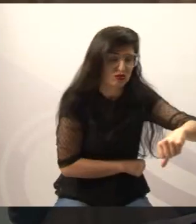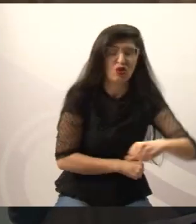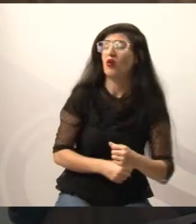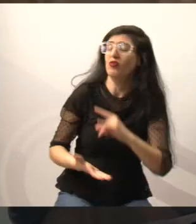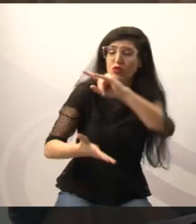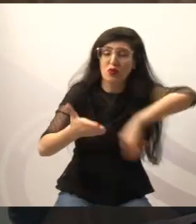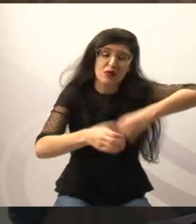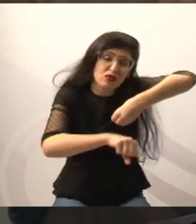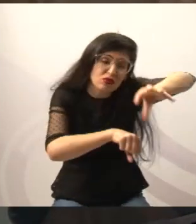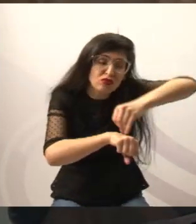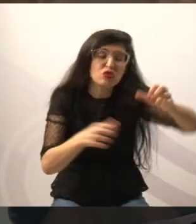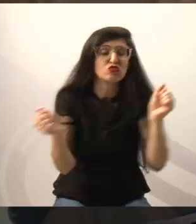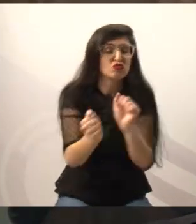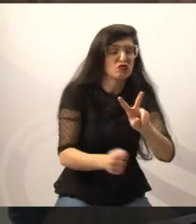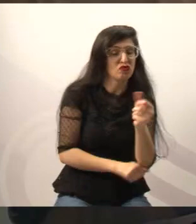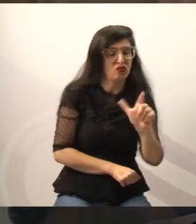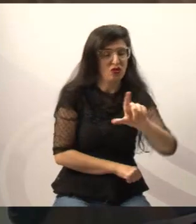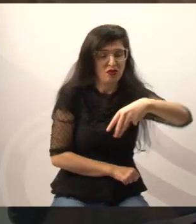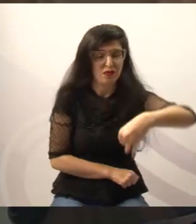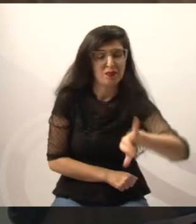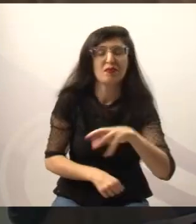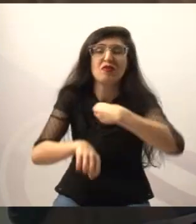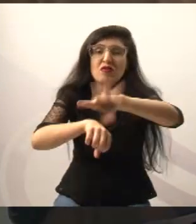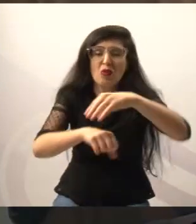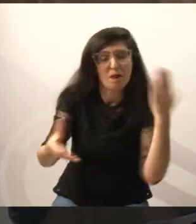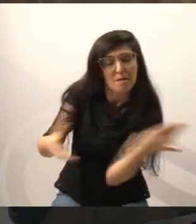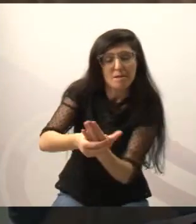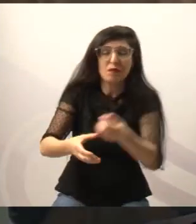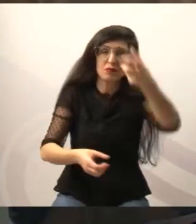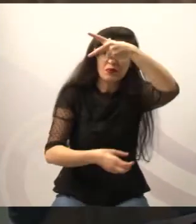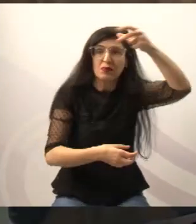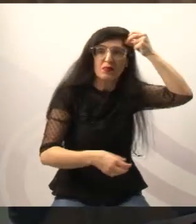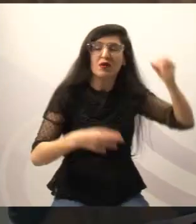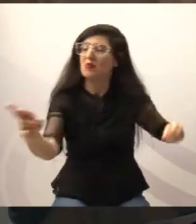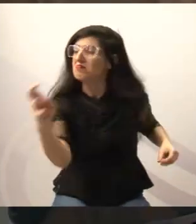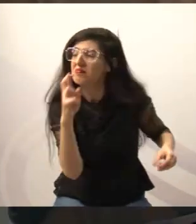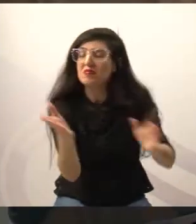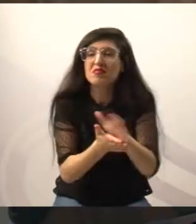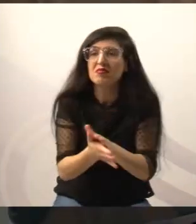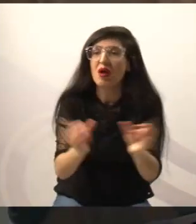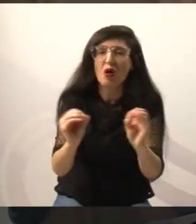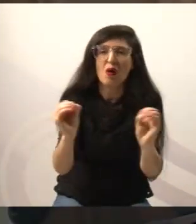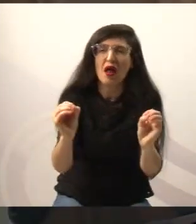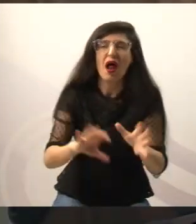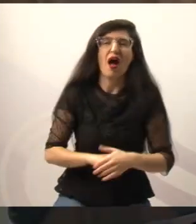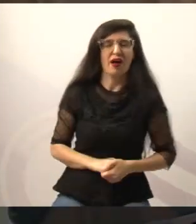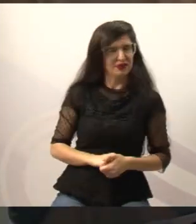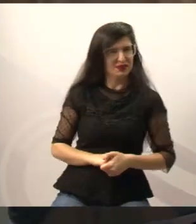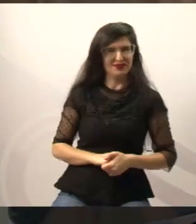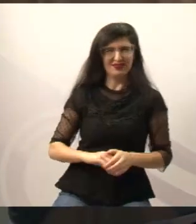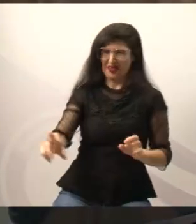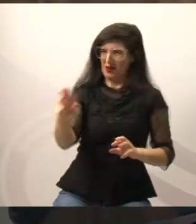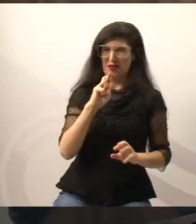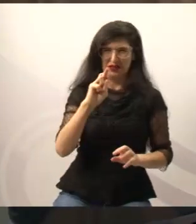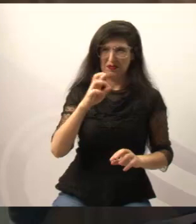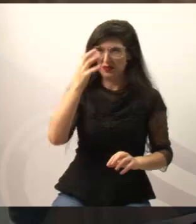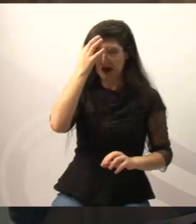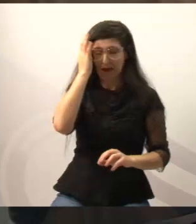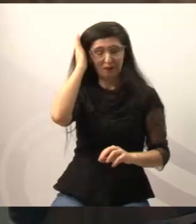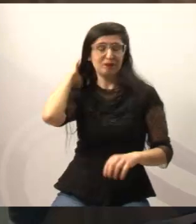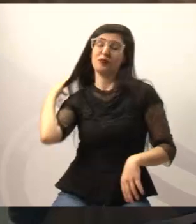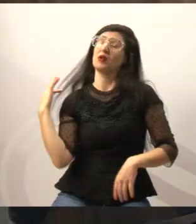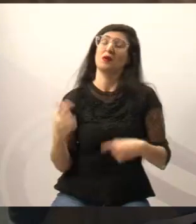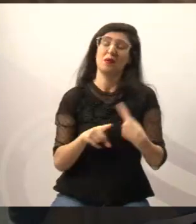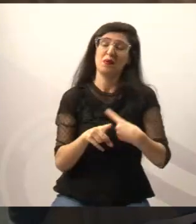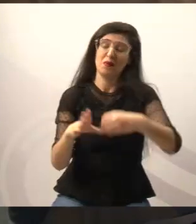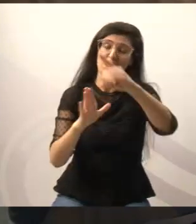à prefeitura, eles responderam, mas não responderam o que a gente esperava, que era o quê? Nós anexamos um